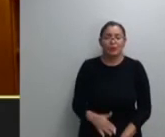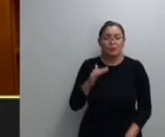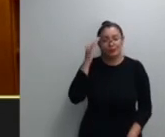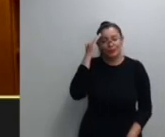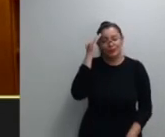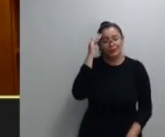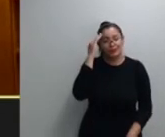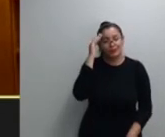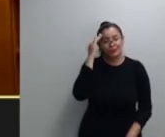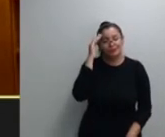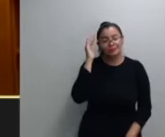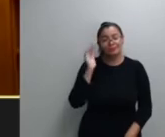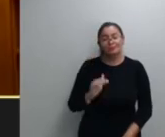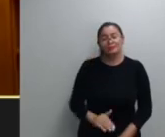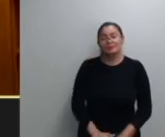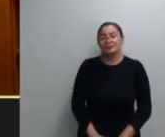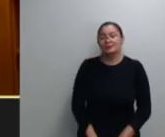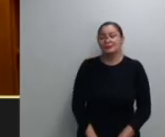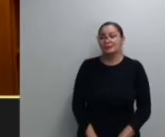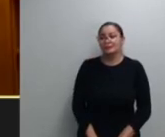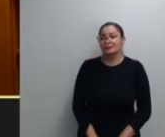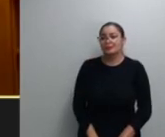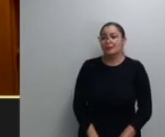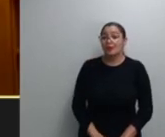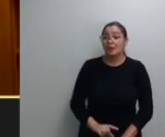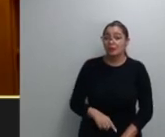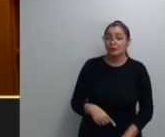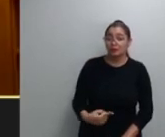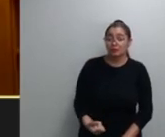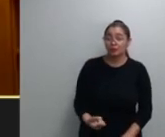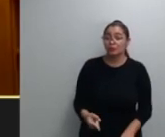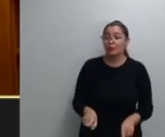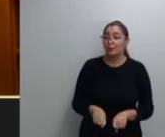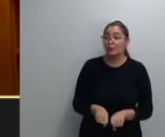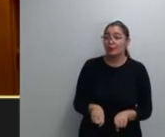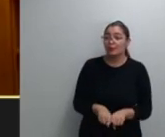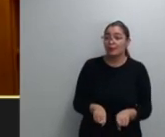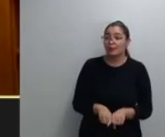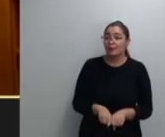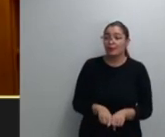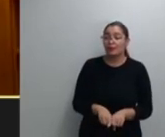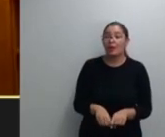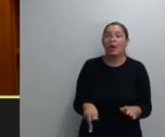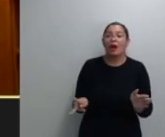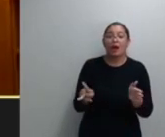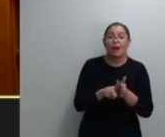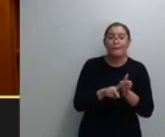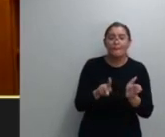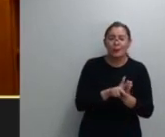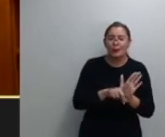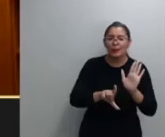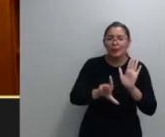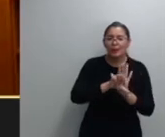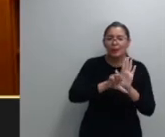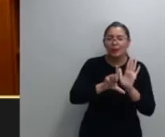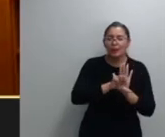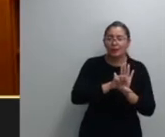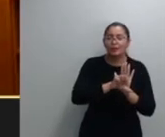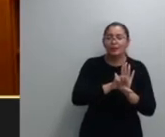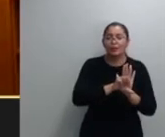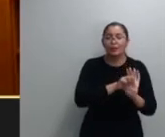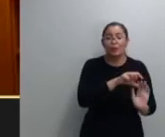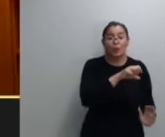recorrente. Além disso, excelências, a própria legislação, a 11.054 e a 11